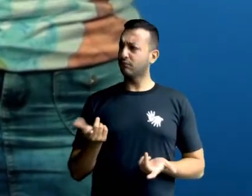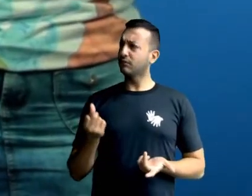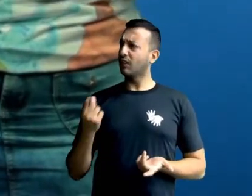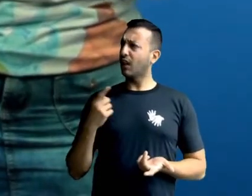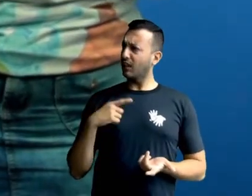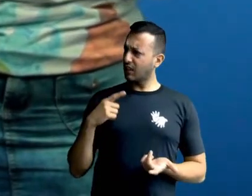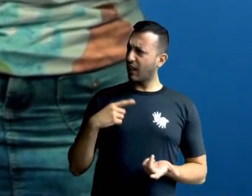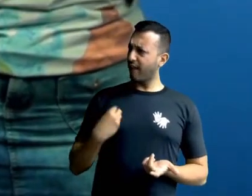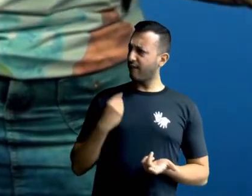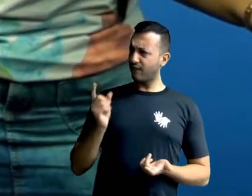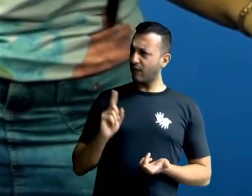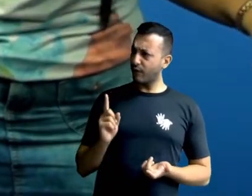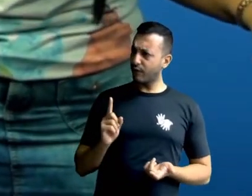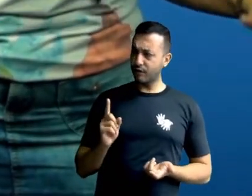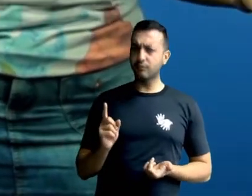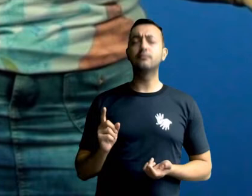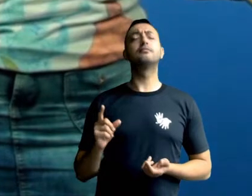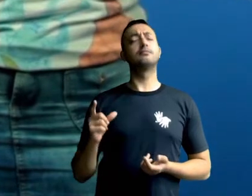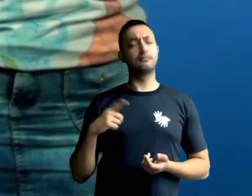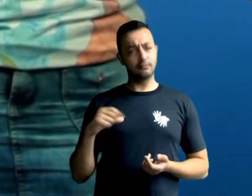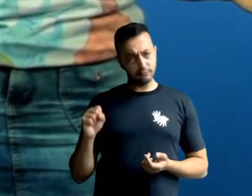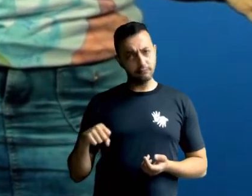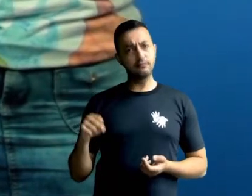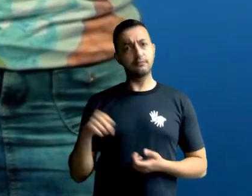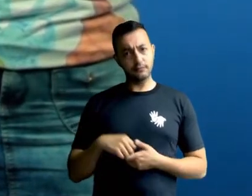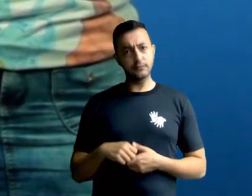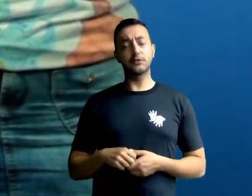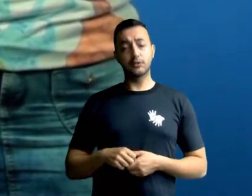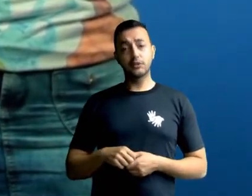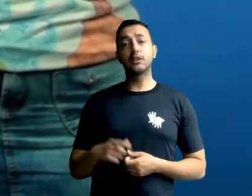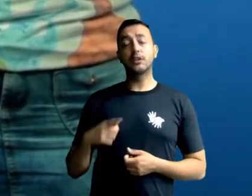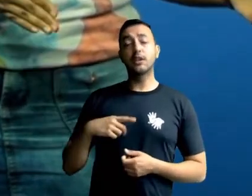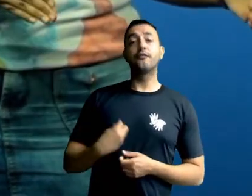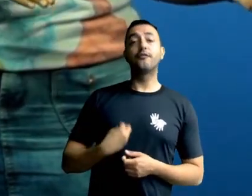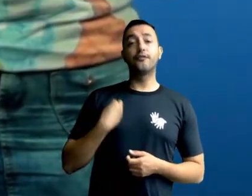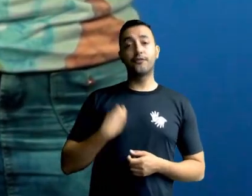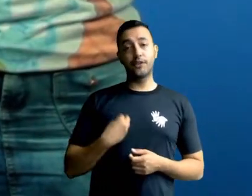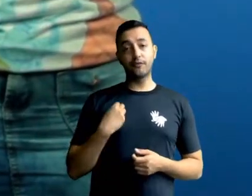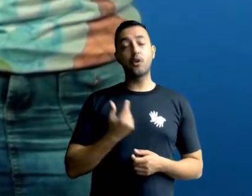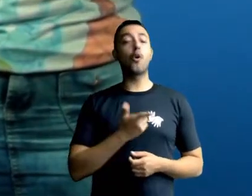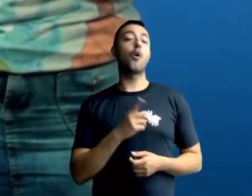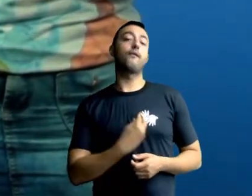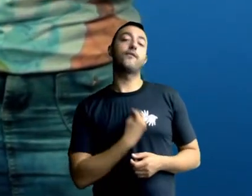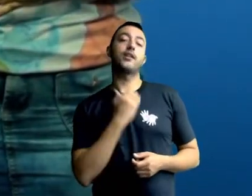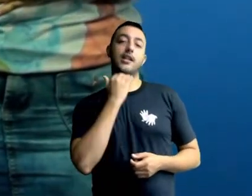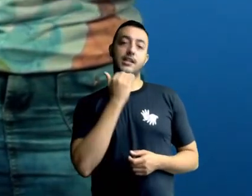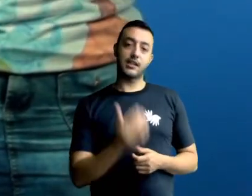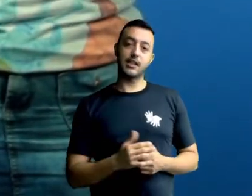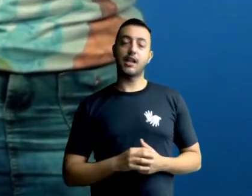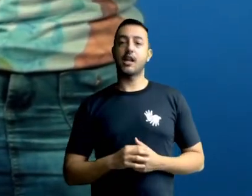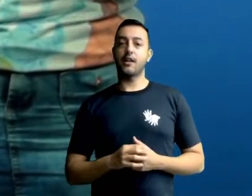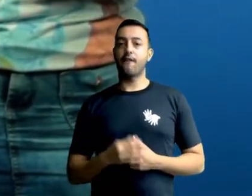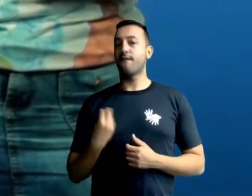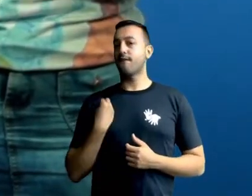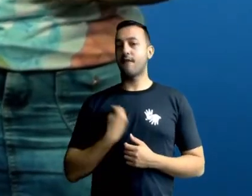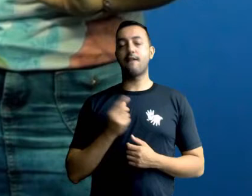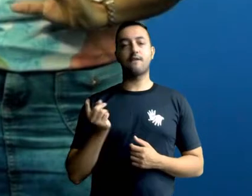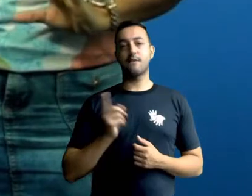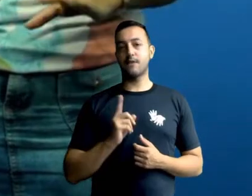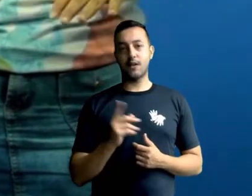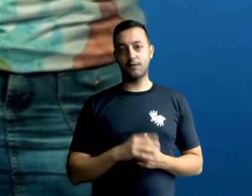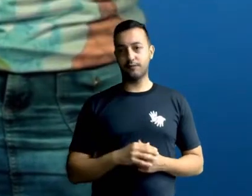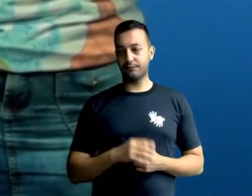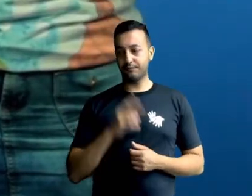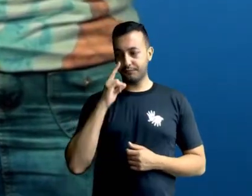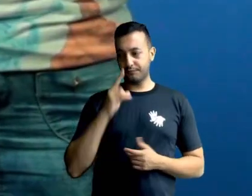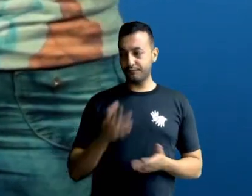Professor, existem seres que não são vivos? Existe sim, existem seres vivos e seres sem vida, seres não